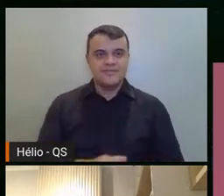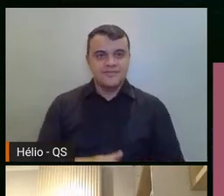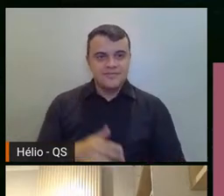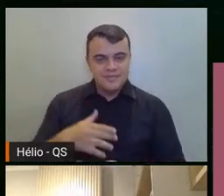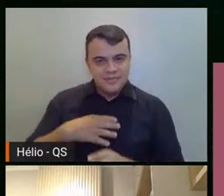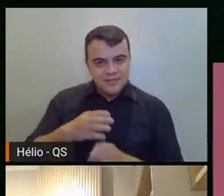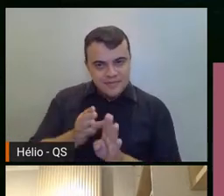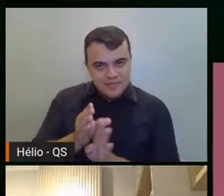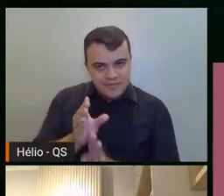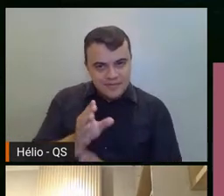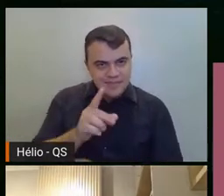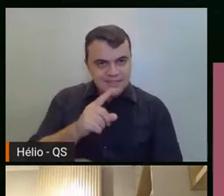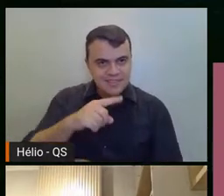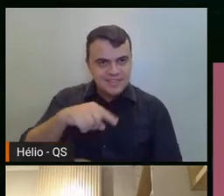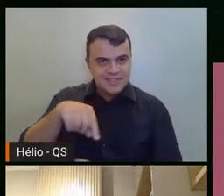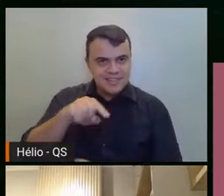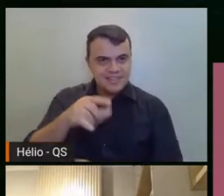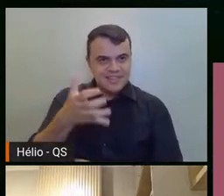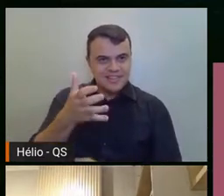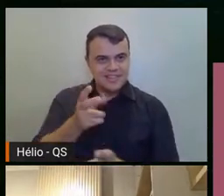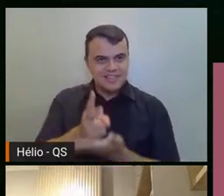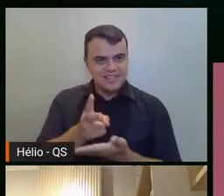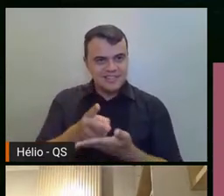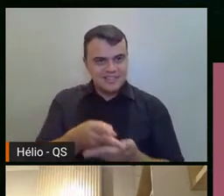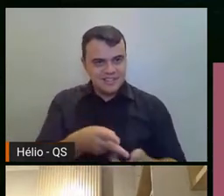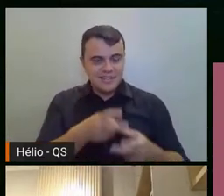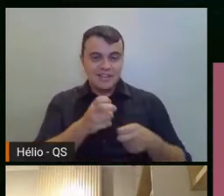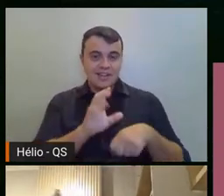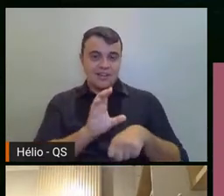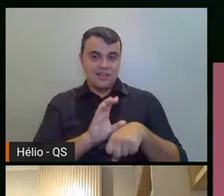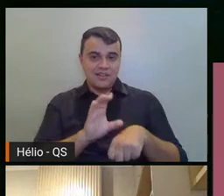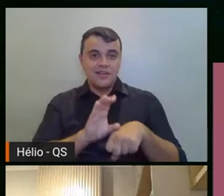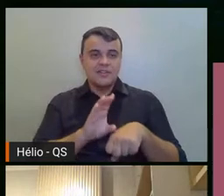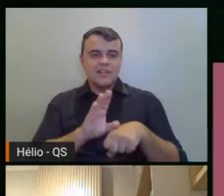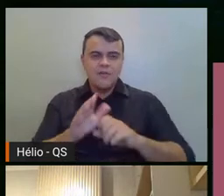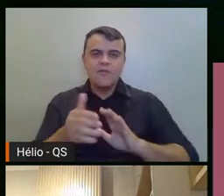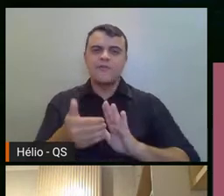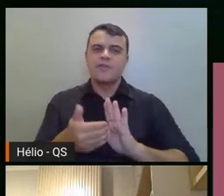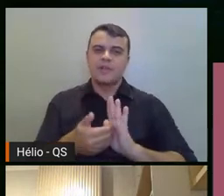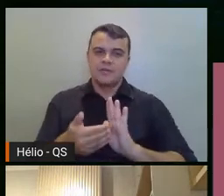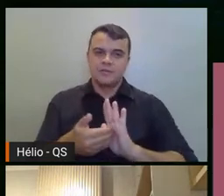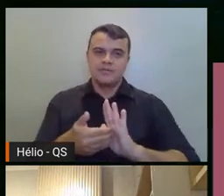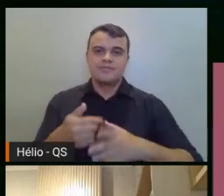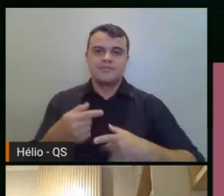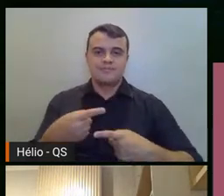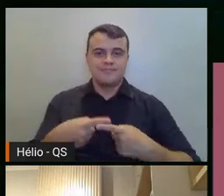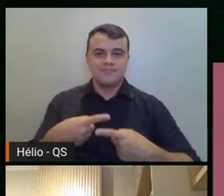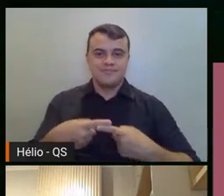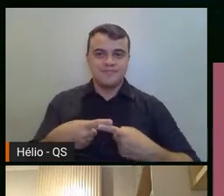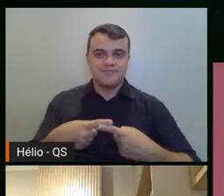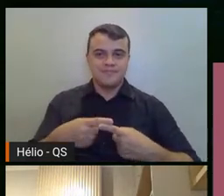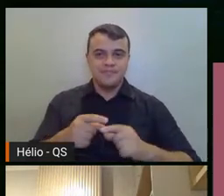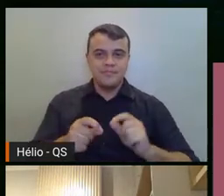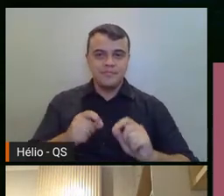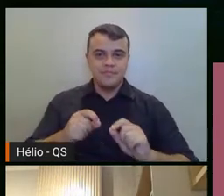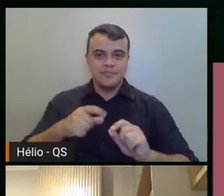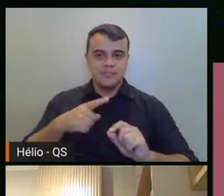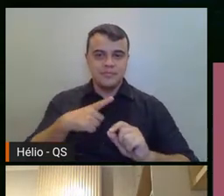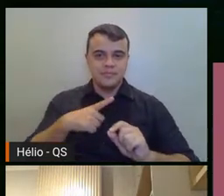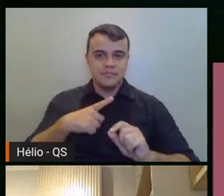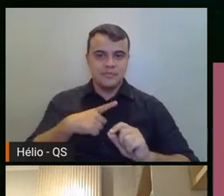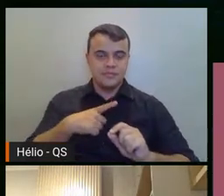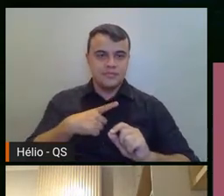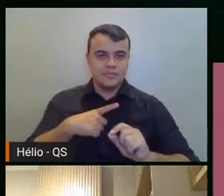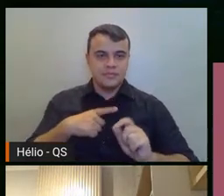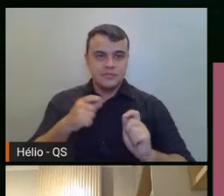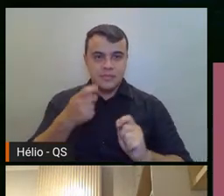meu conselho para você foi você pegar esse bootcamp e até o final porque assim cara vão chegar ó vou